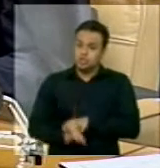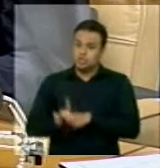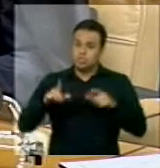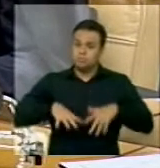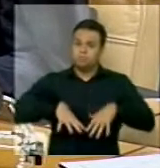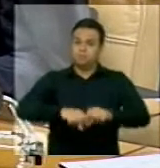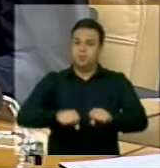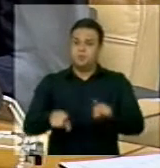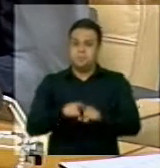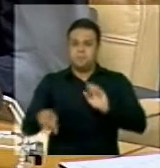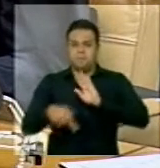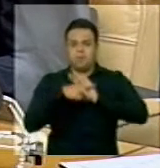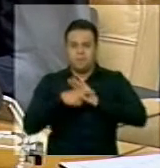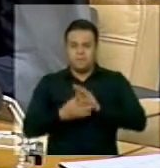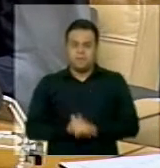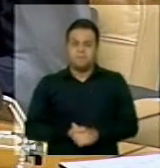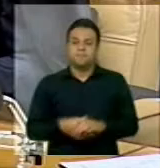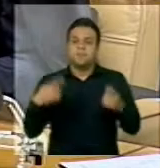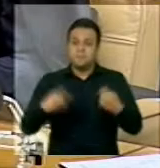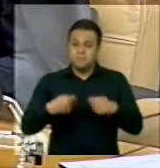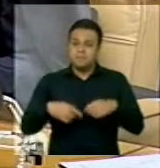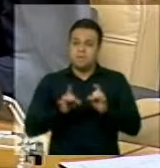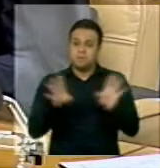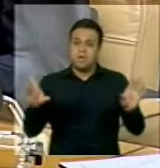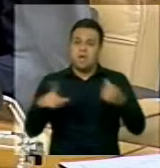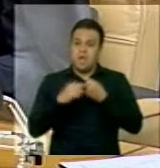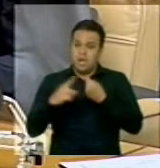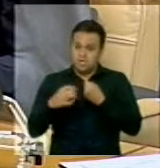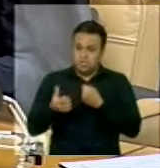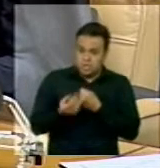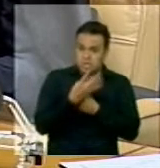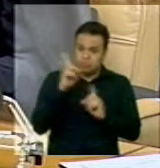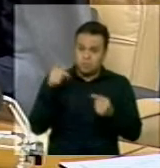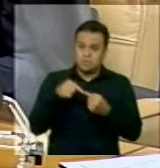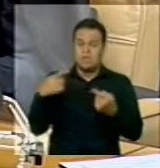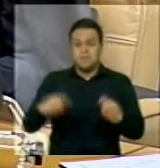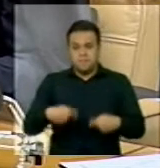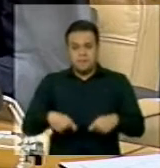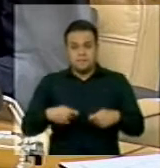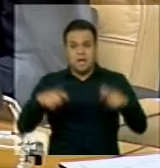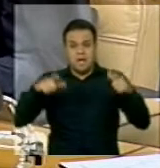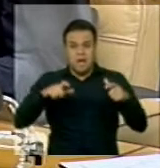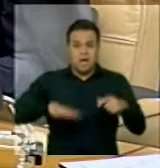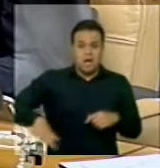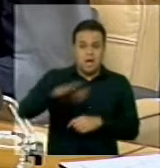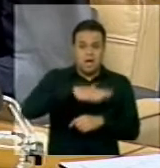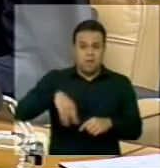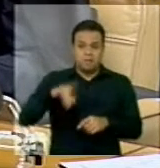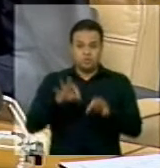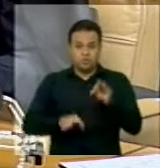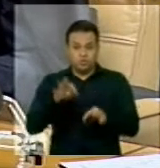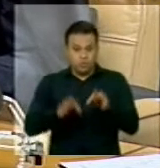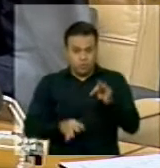posse. Deverão ser instituídos, conclui esse artigo 14, procedimentos adequados no âmbito do sistema jurídico